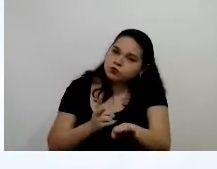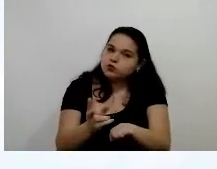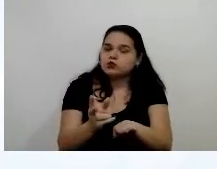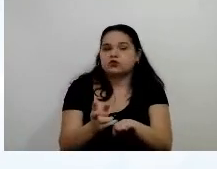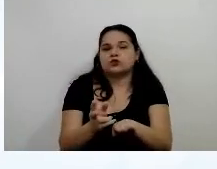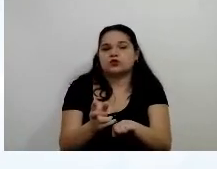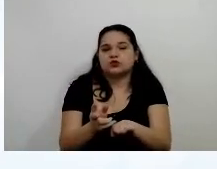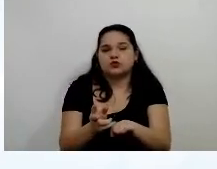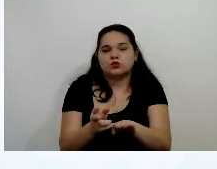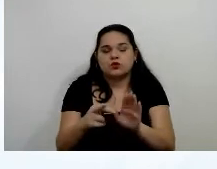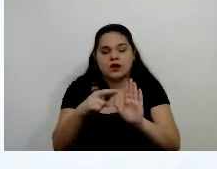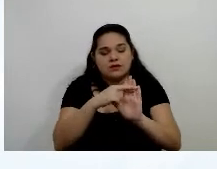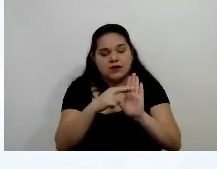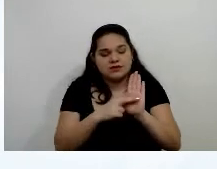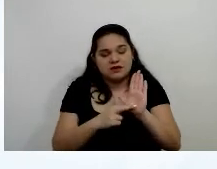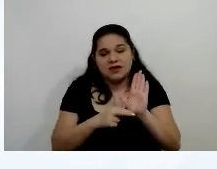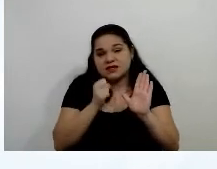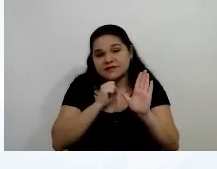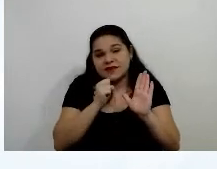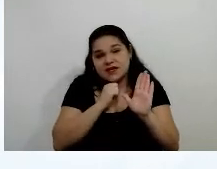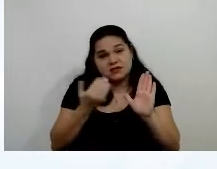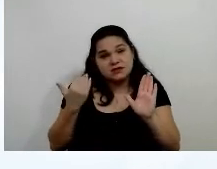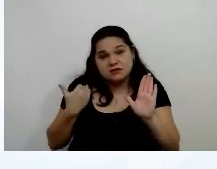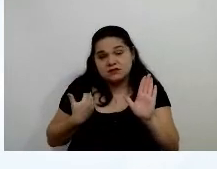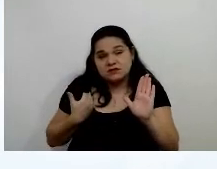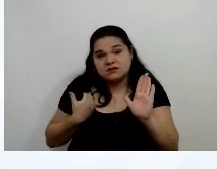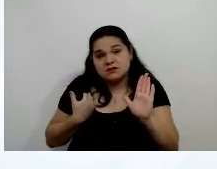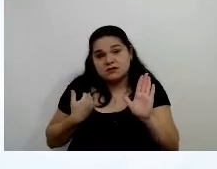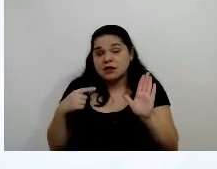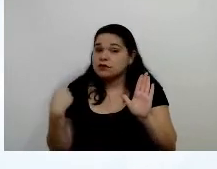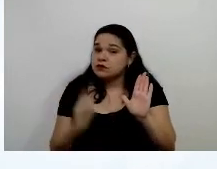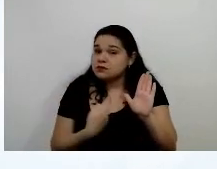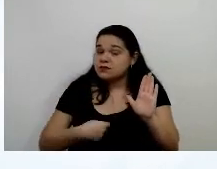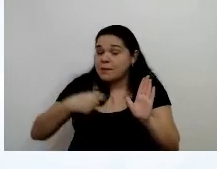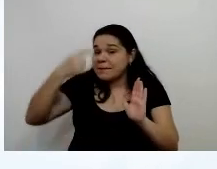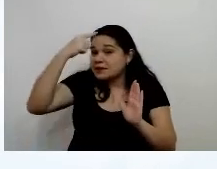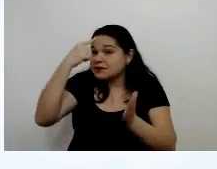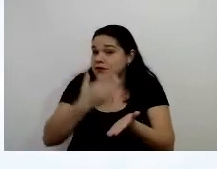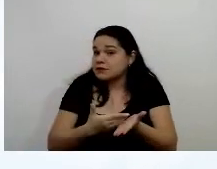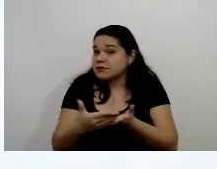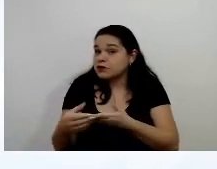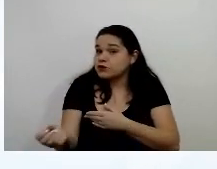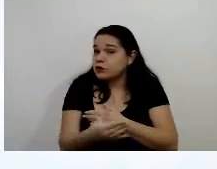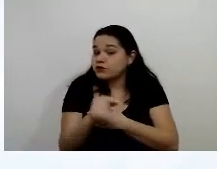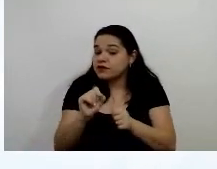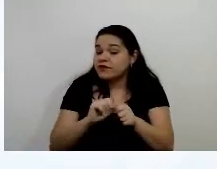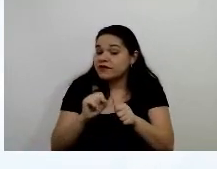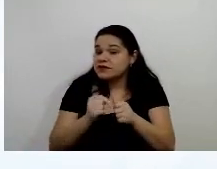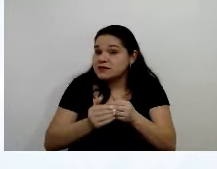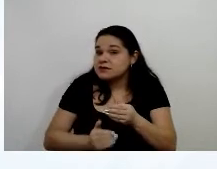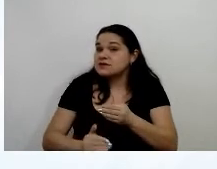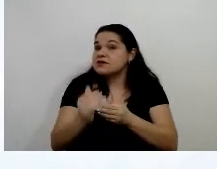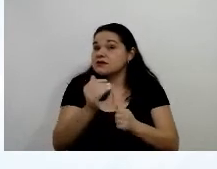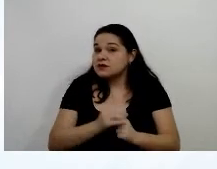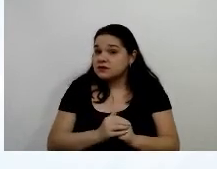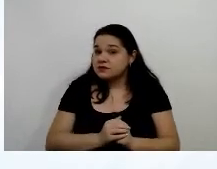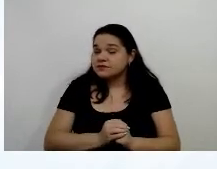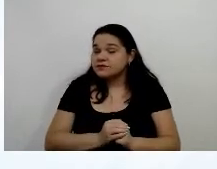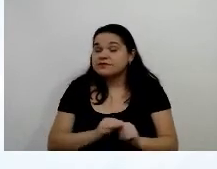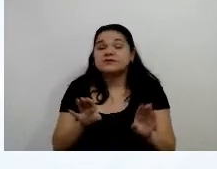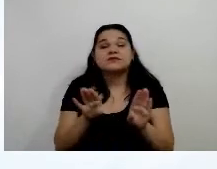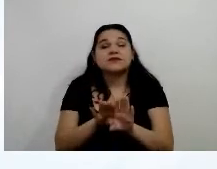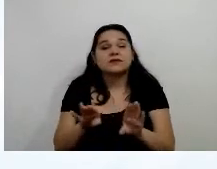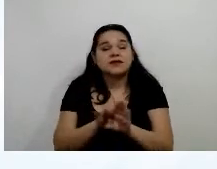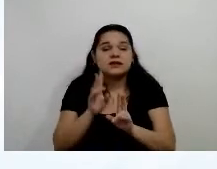com os protocolos antigos e que nós temos que começar a pensar o que vamos fazer daqui para frente, né? A gente tem